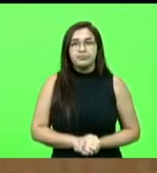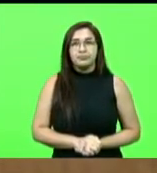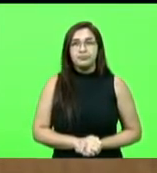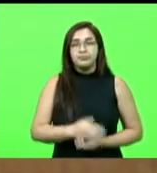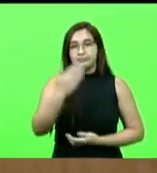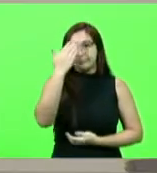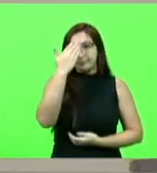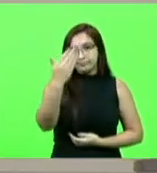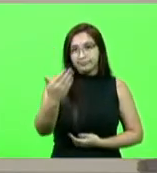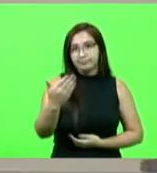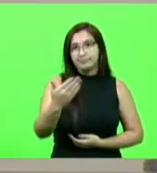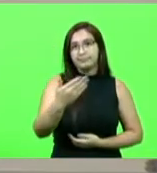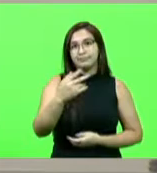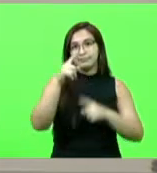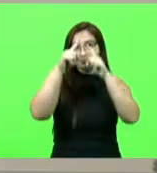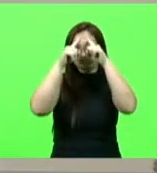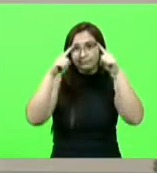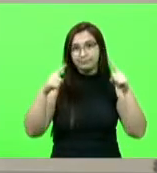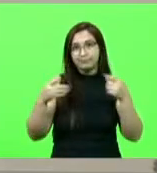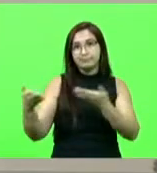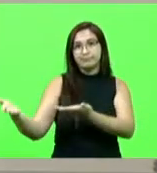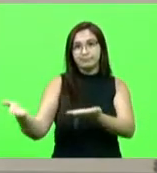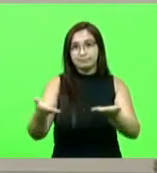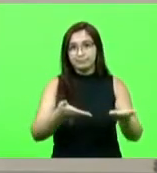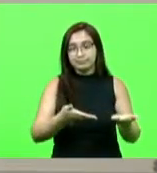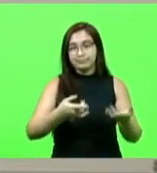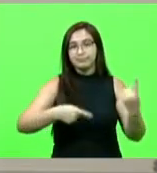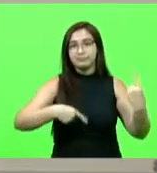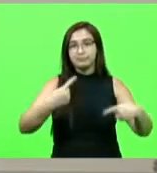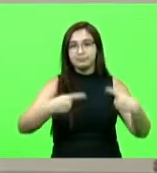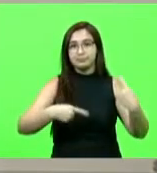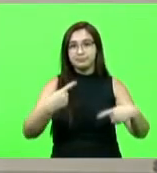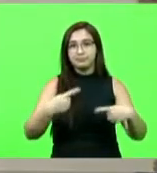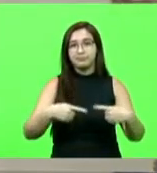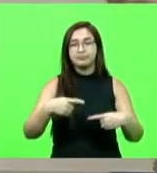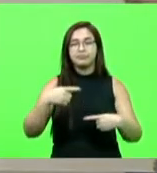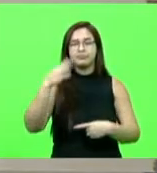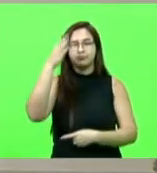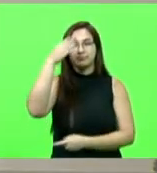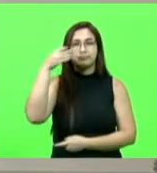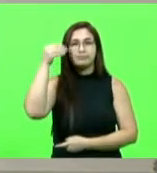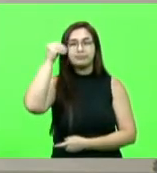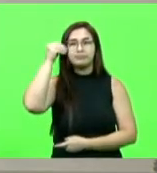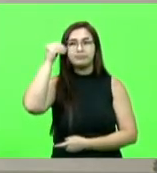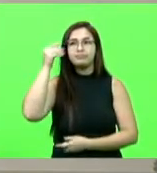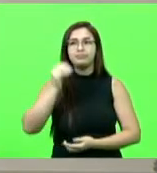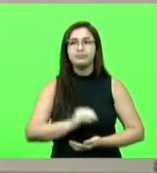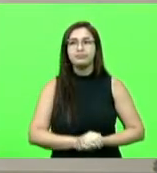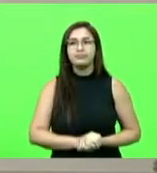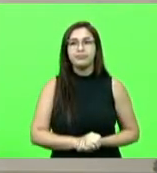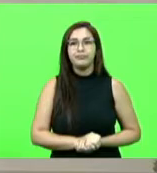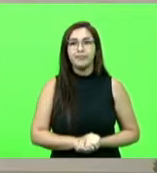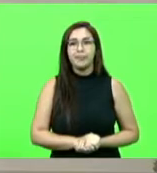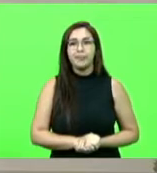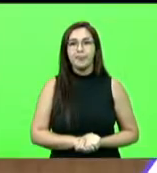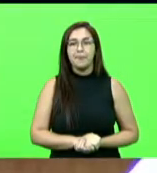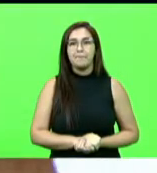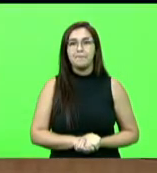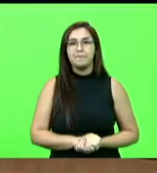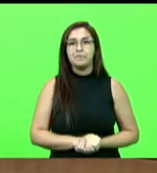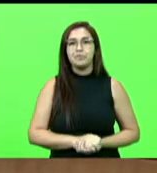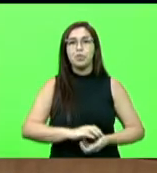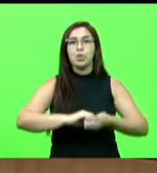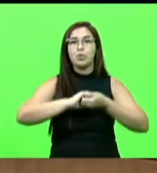Obrigado, deputado Nildir Sareto. Com a palavra para discutir, a deputada Luciane Carminati. Quero cumprimentar os